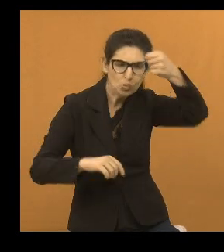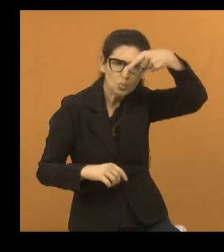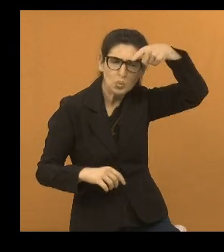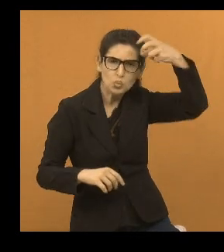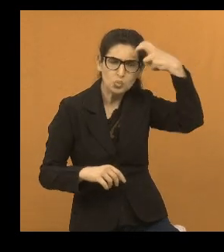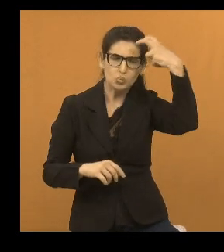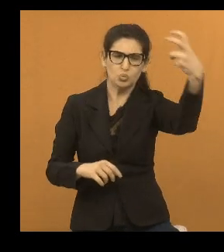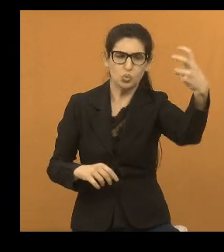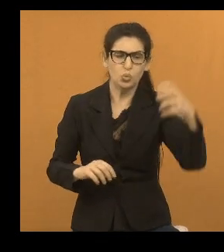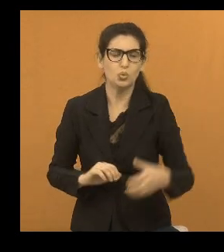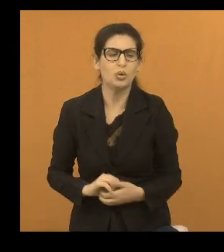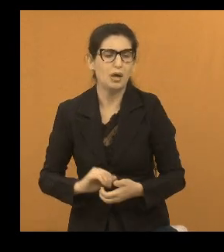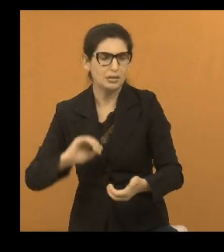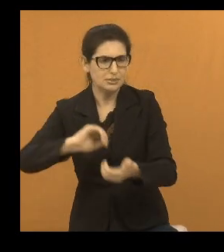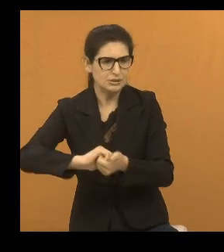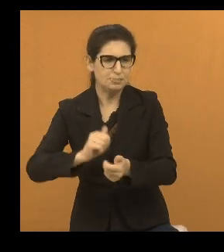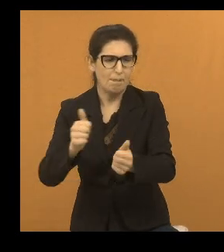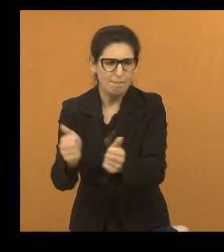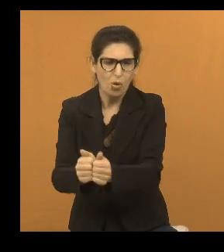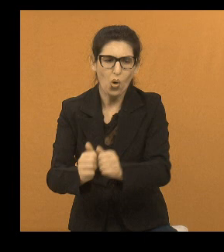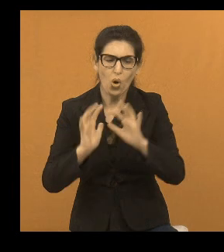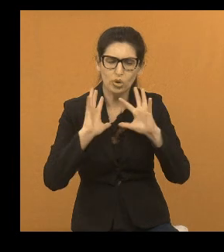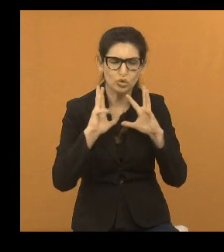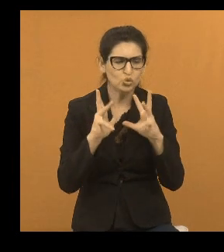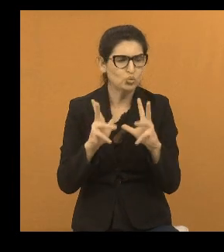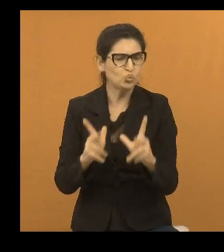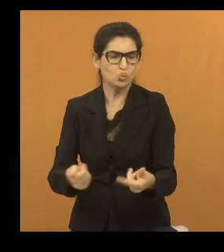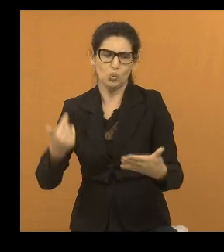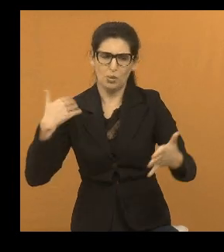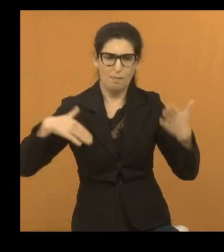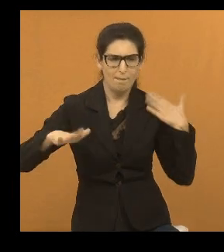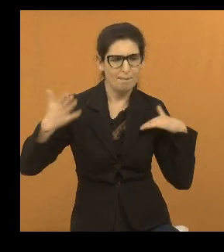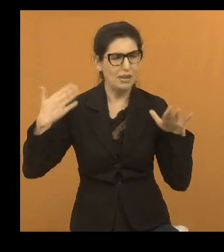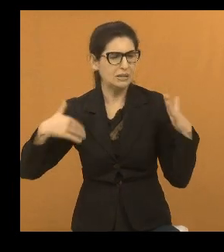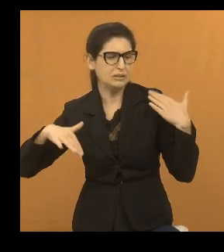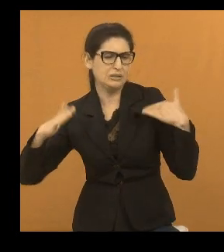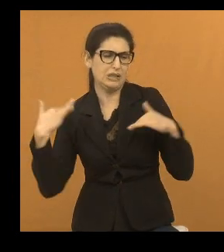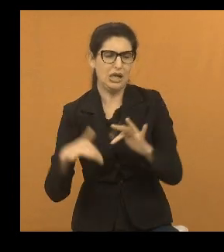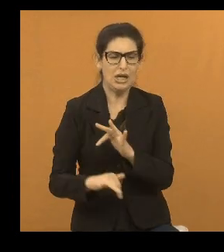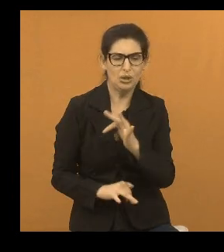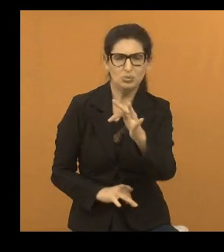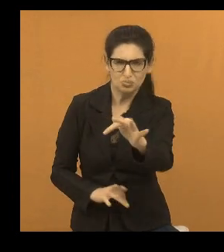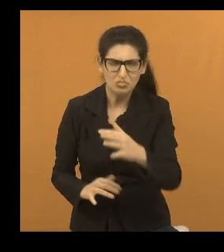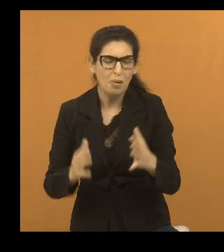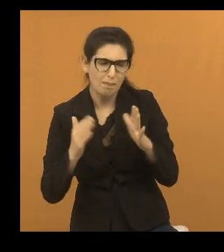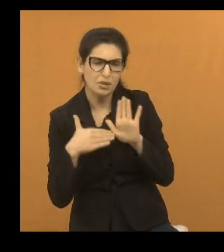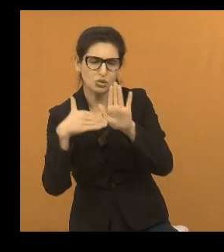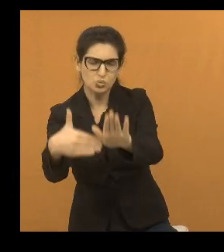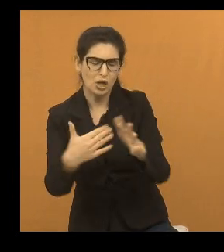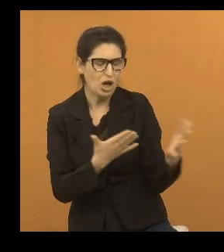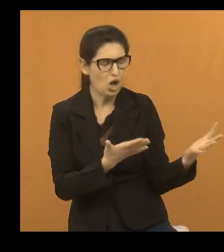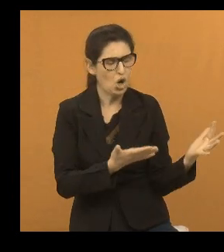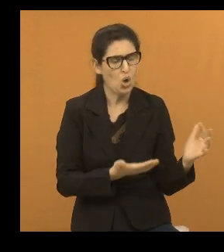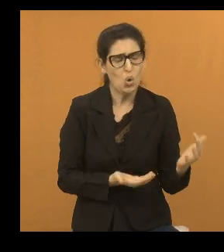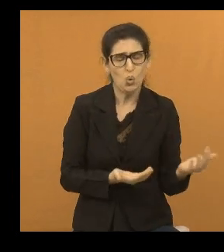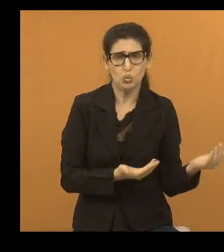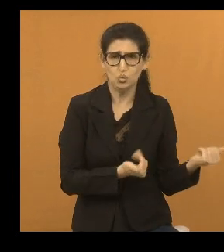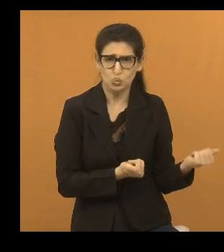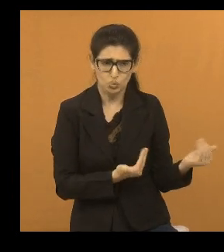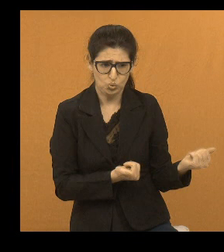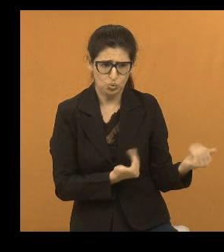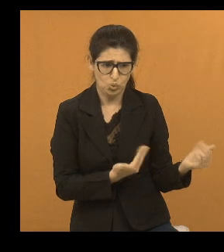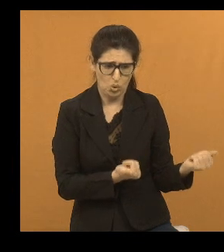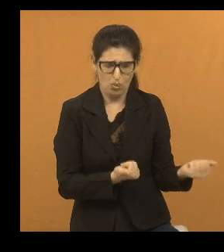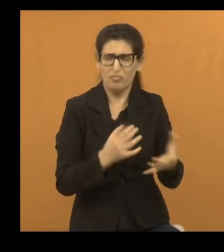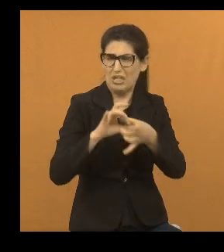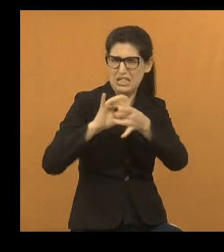culturais, destinado a toda a população, em especial aos jovens, com áreas públicas de qualidade para